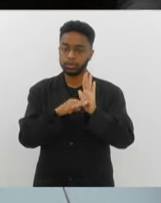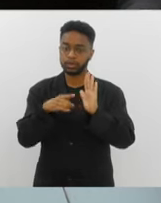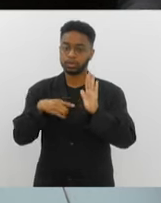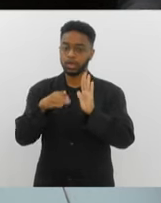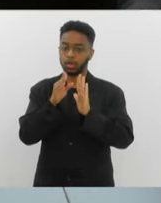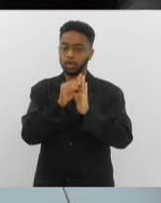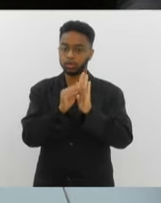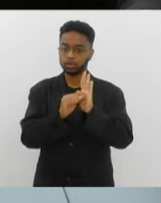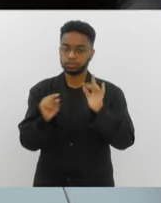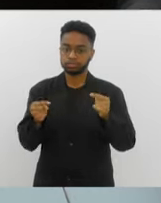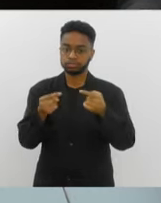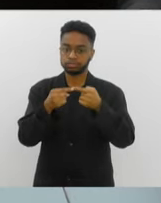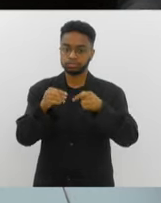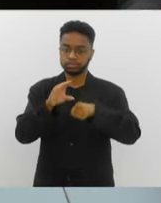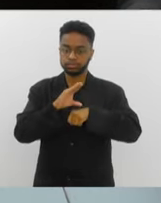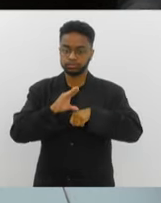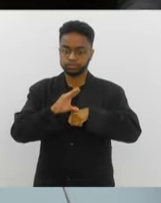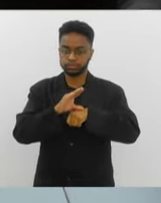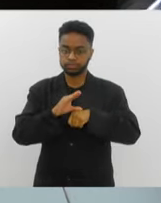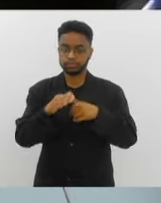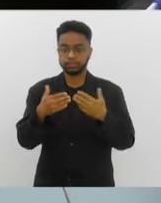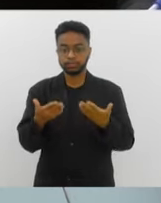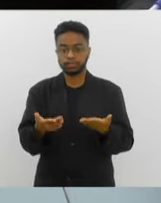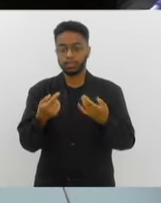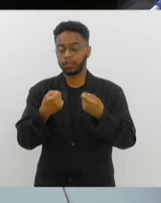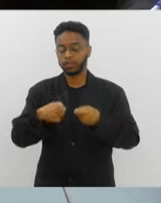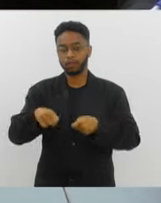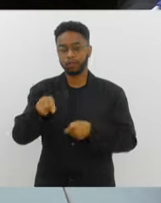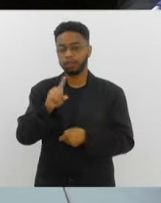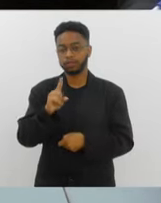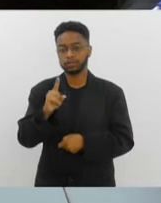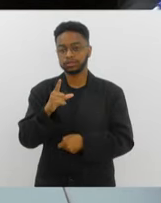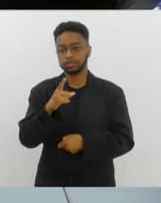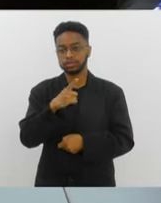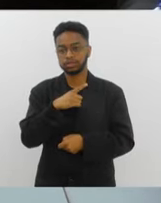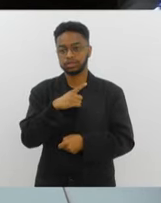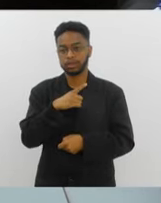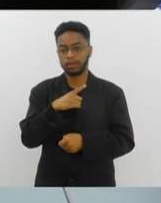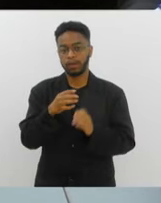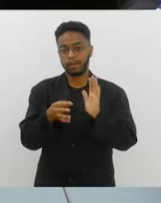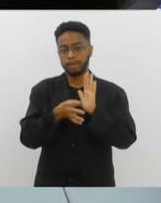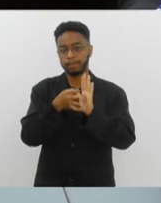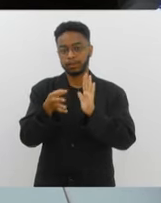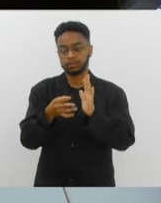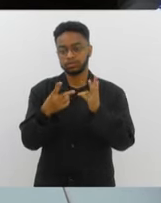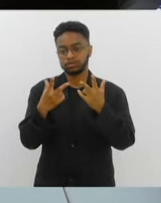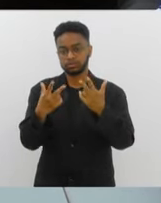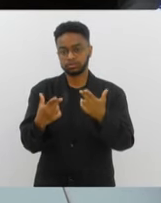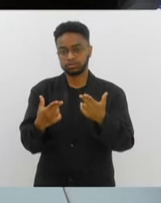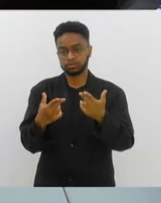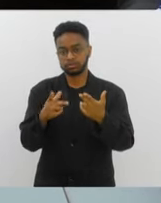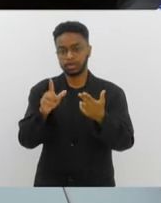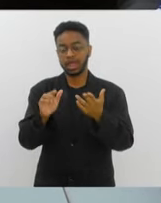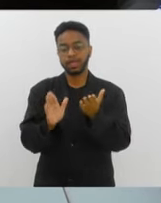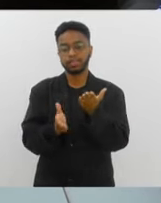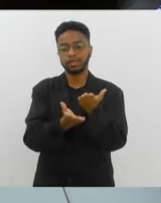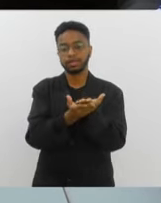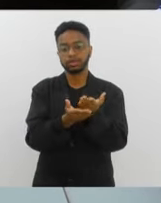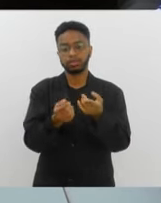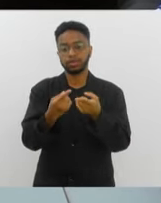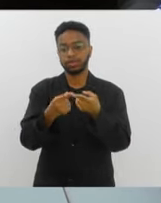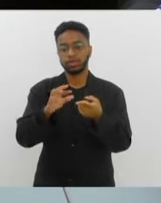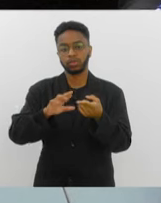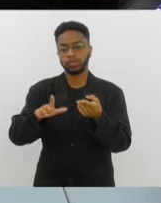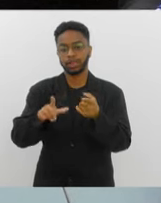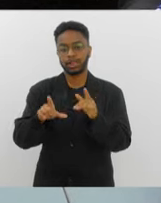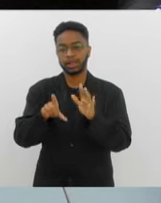conteúdo constitucional. Então, não precisaria ter o mesmo parecer do anterior. Não, é anexação, porque não virou lei. É o